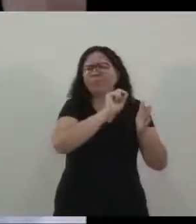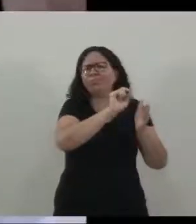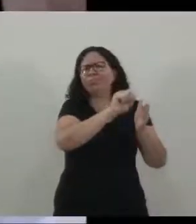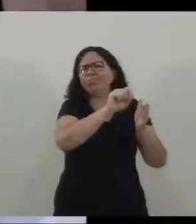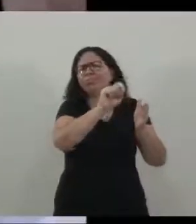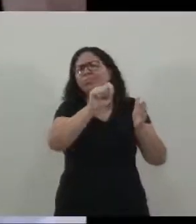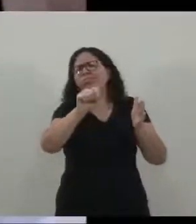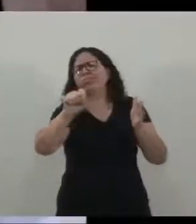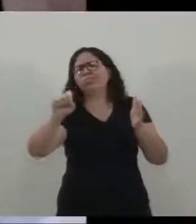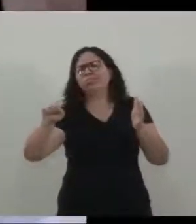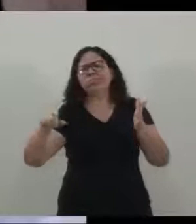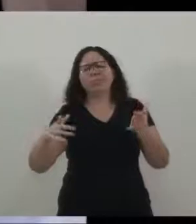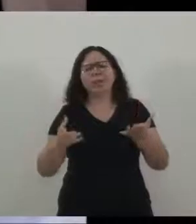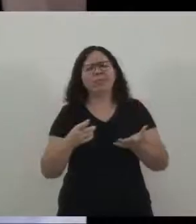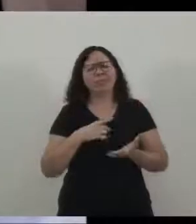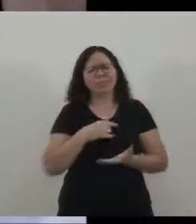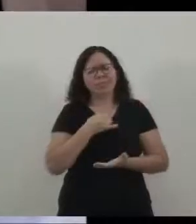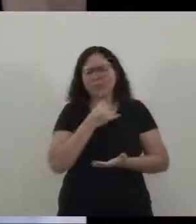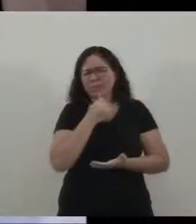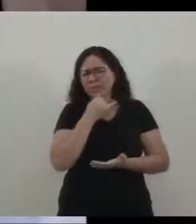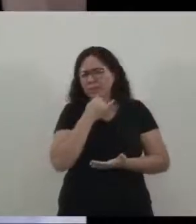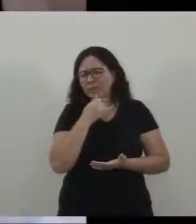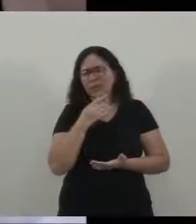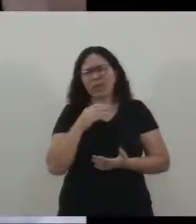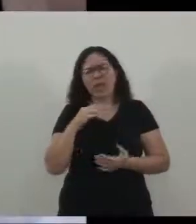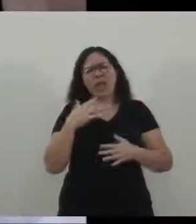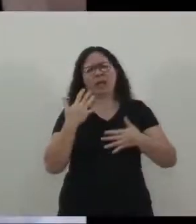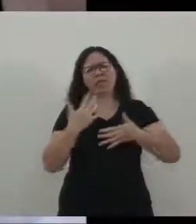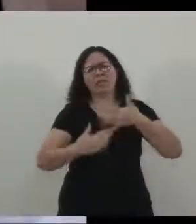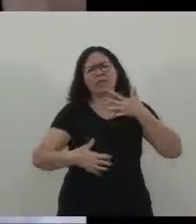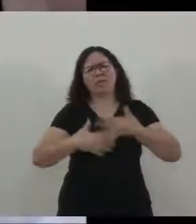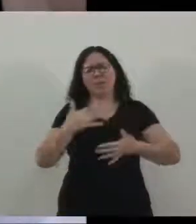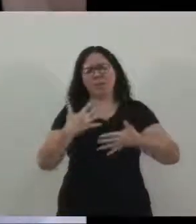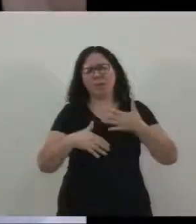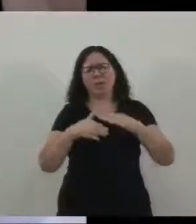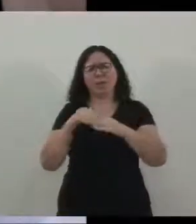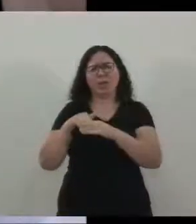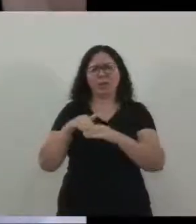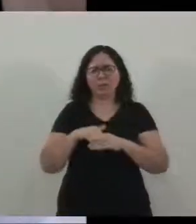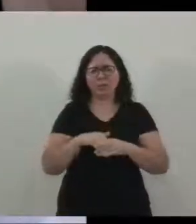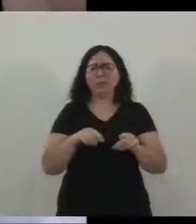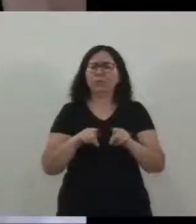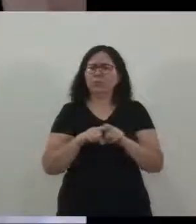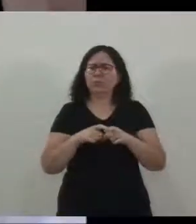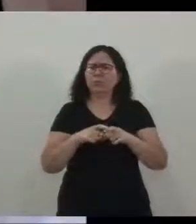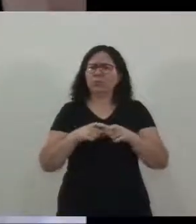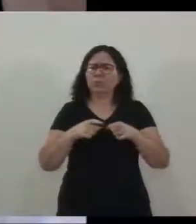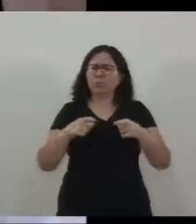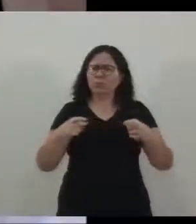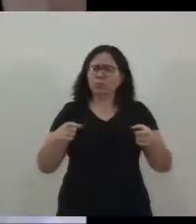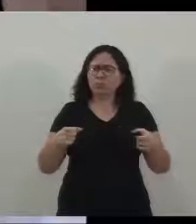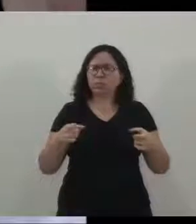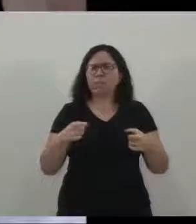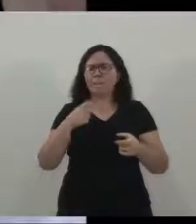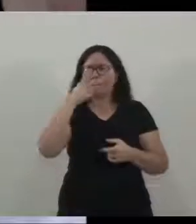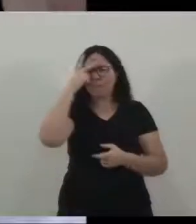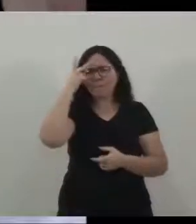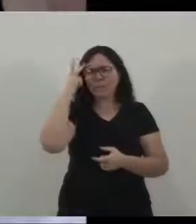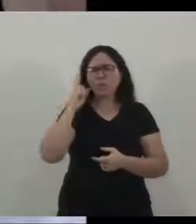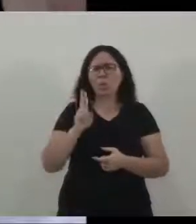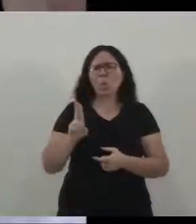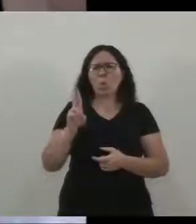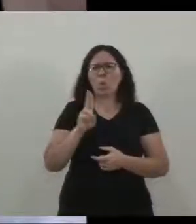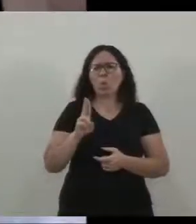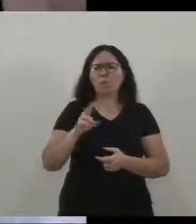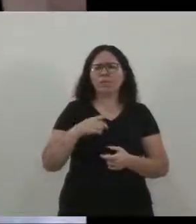é terrível para o processo democrático. Me refiro ao aumento de abuso de poder econômico e de compra